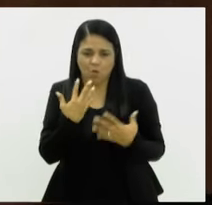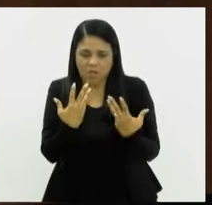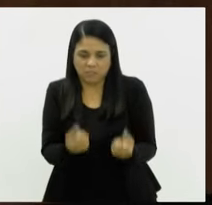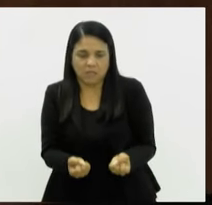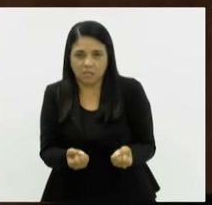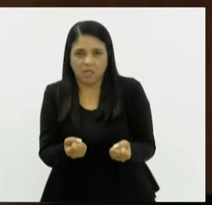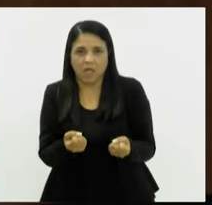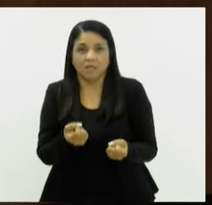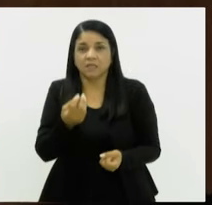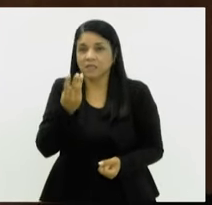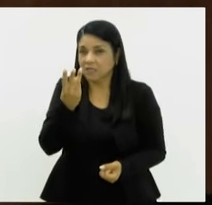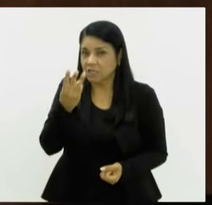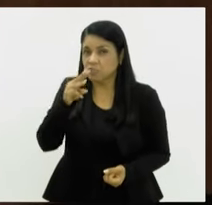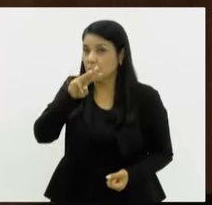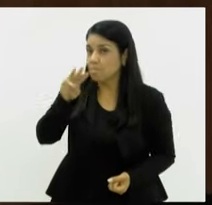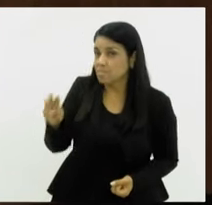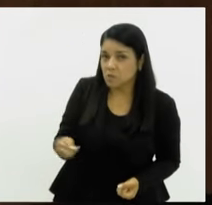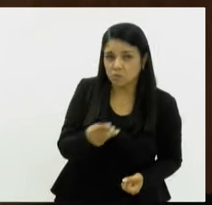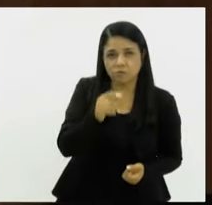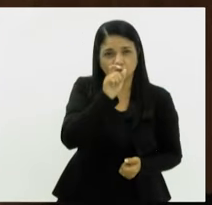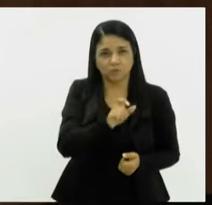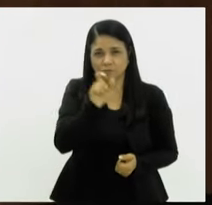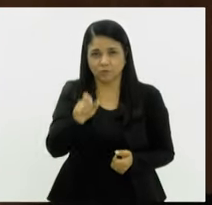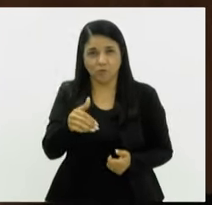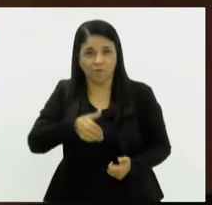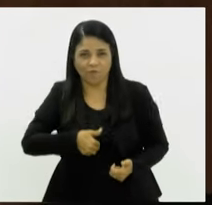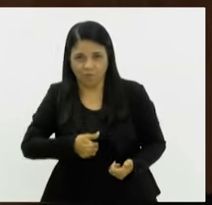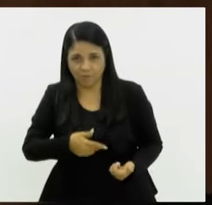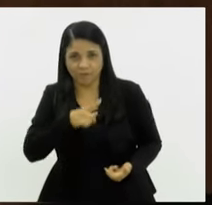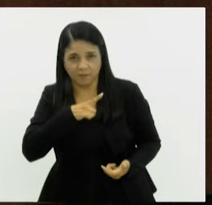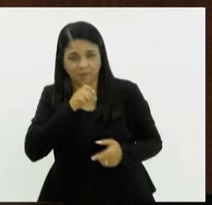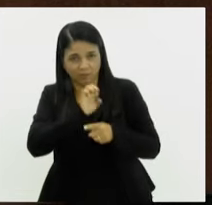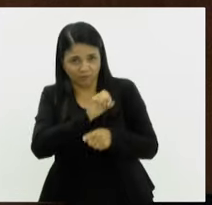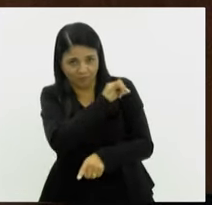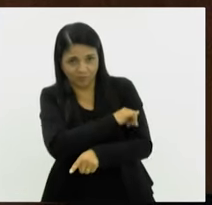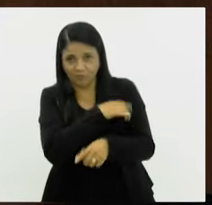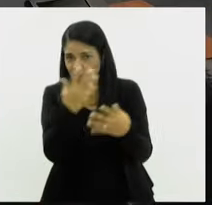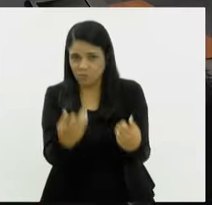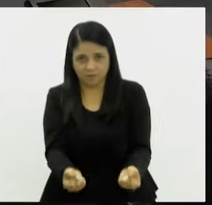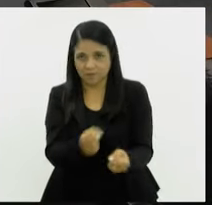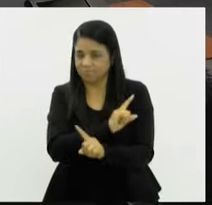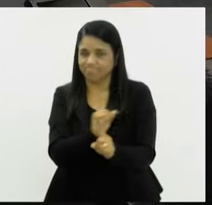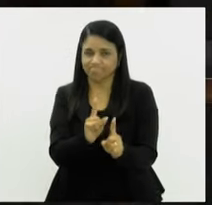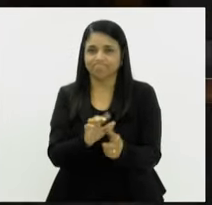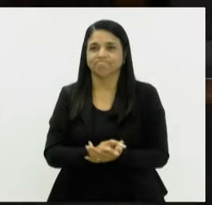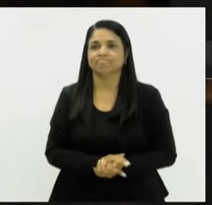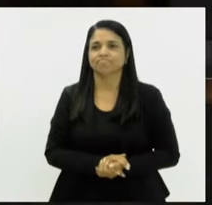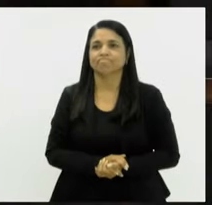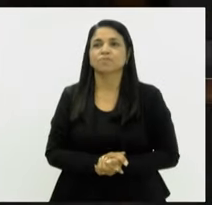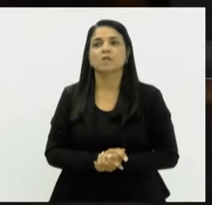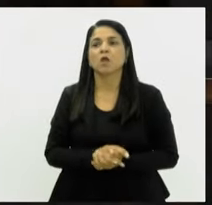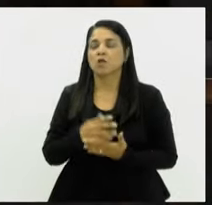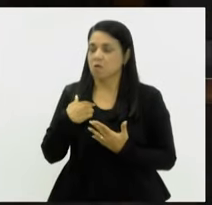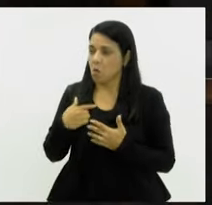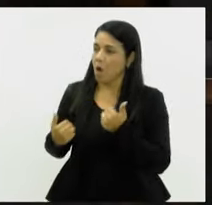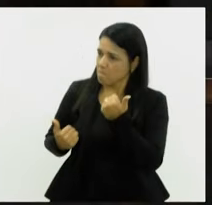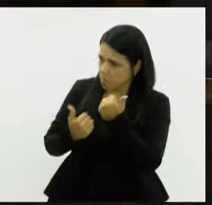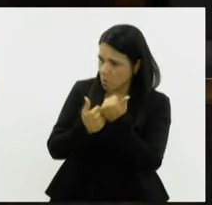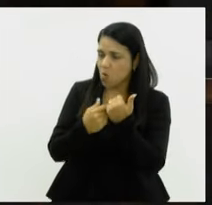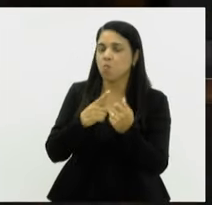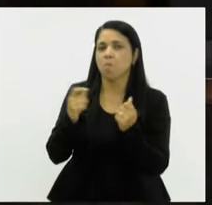milhões de pessoas no estado do Rio de Janeiro passando fome. Isso é inaceitável. Conte com o meu apoio, deputado